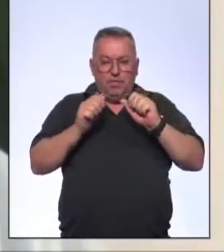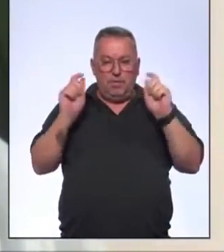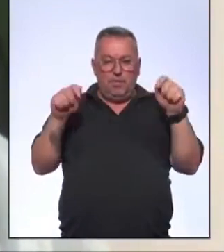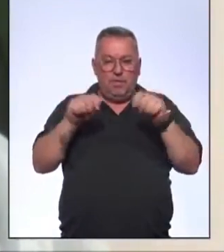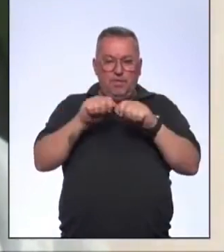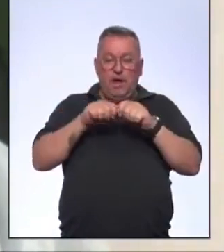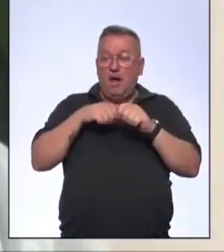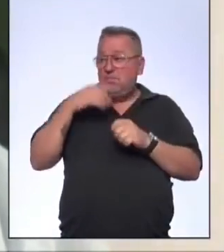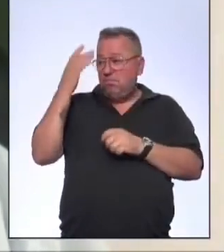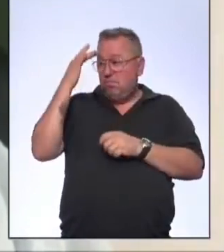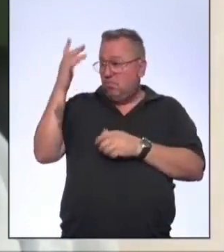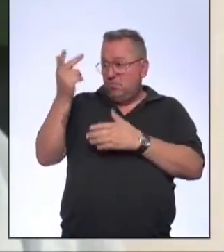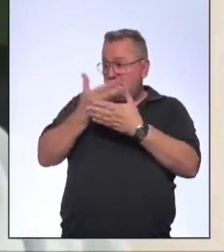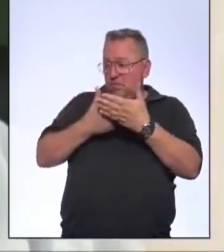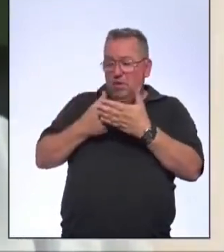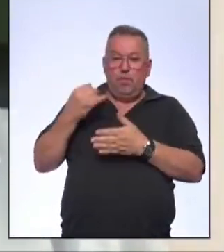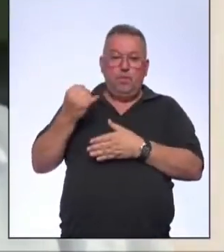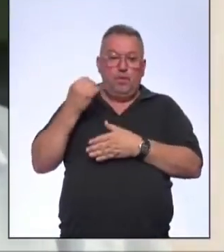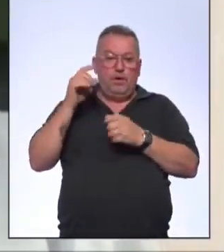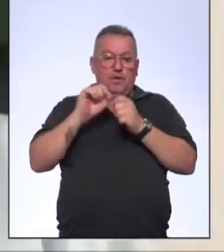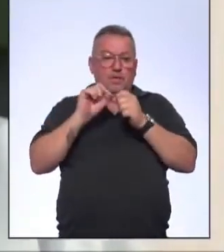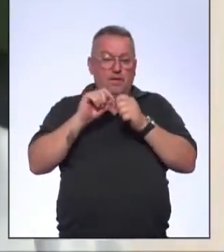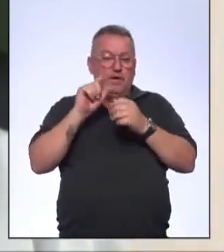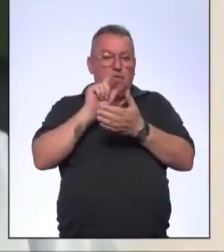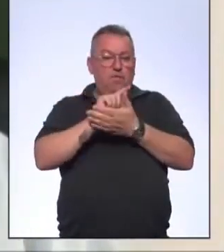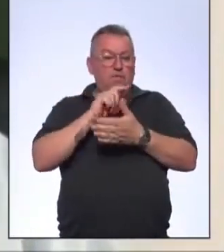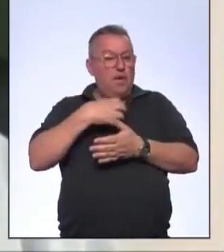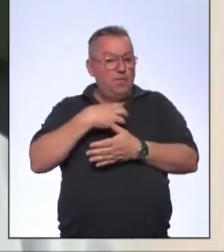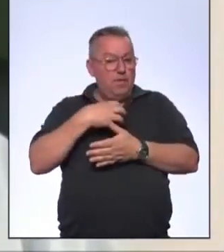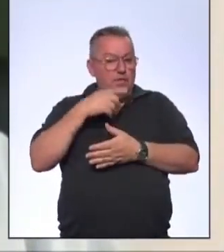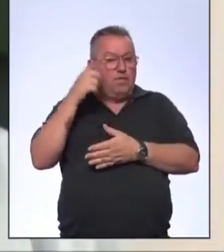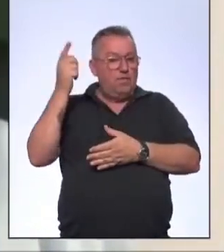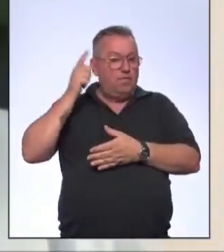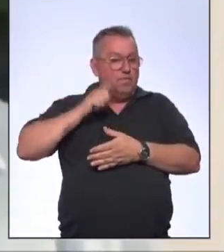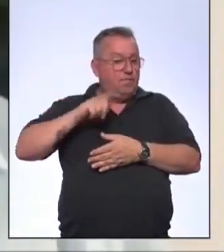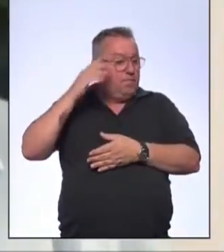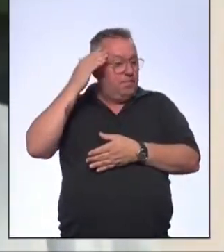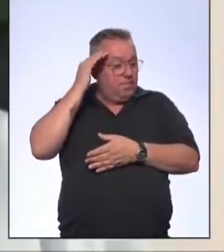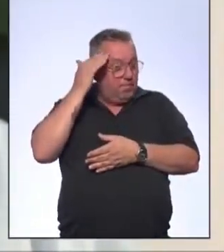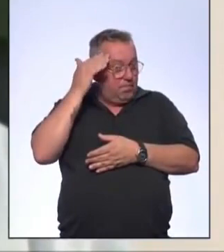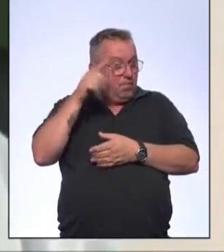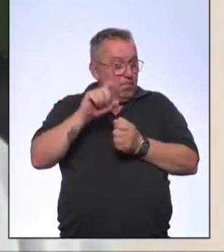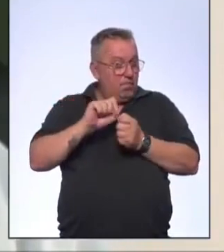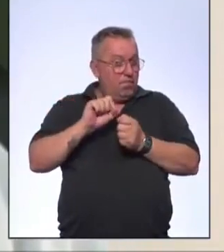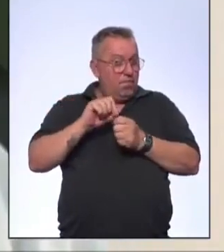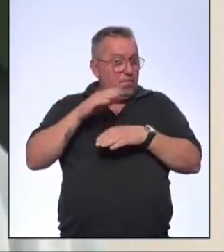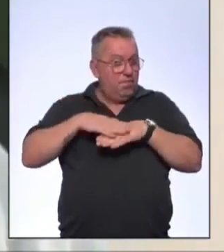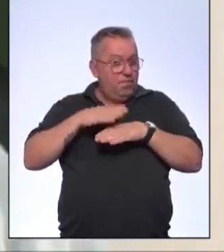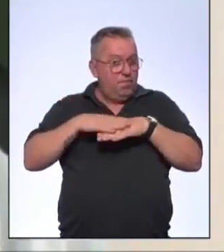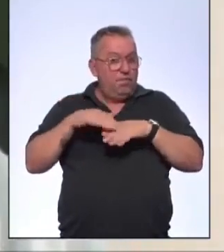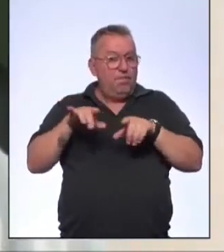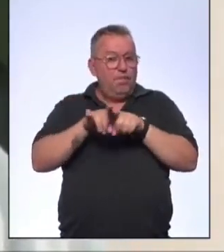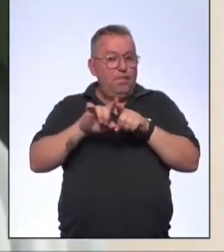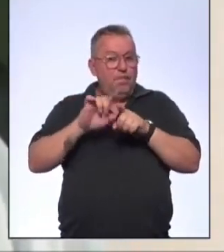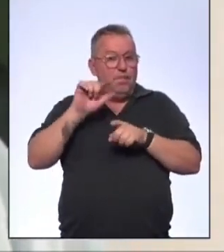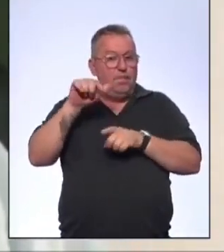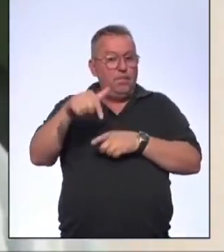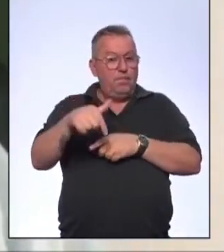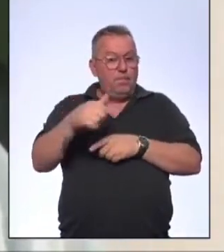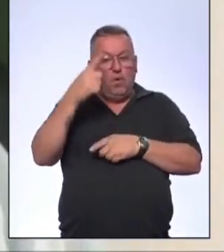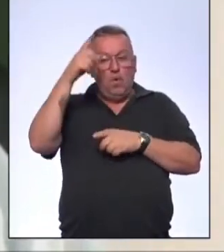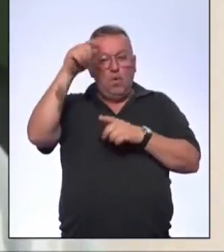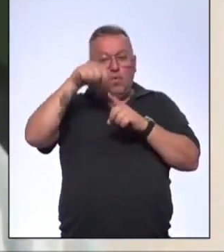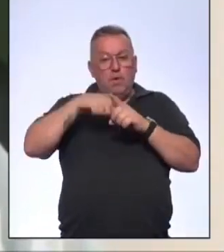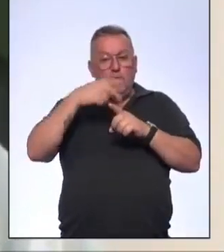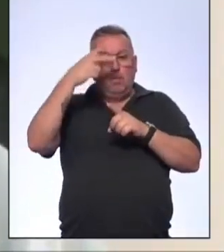sei desenhar. O importante é você fazer de uma forma que você consiga entender o que você fez e que se depois daqui 1